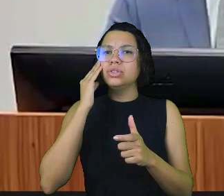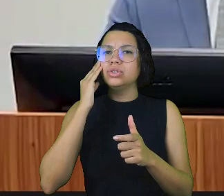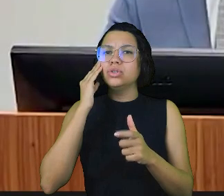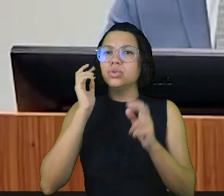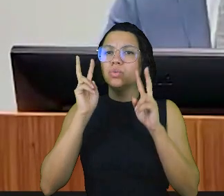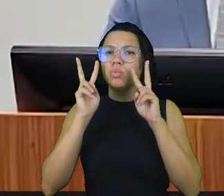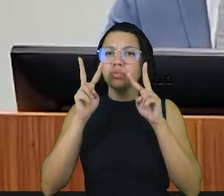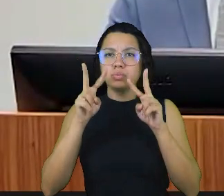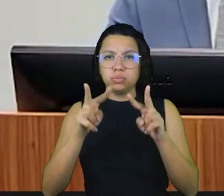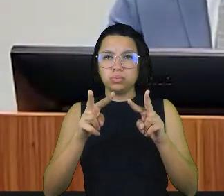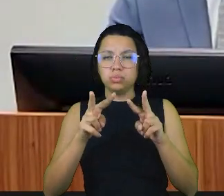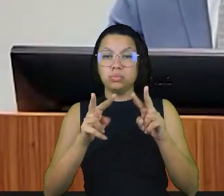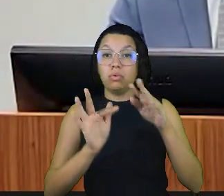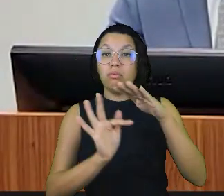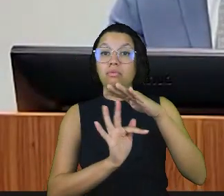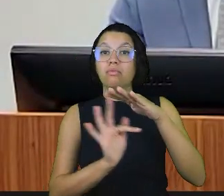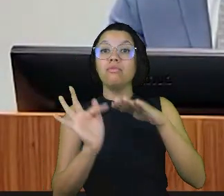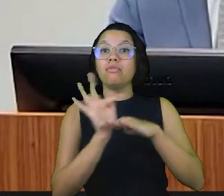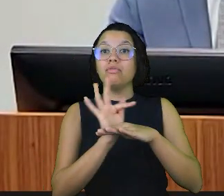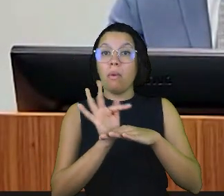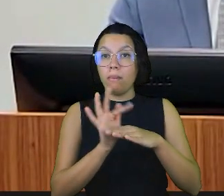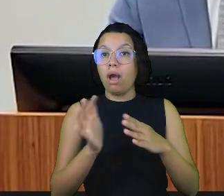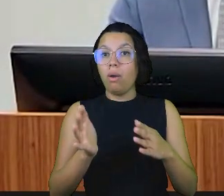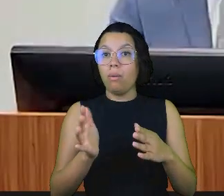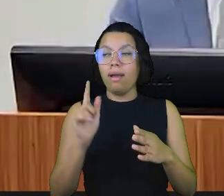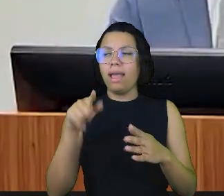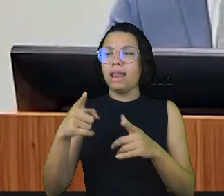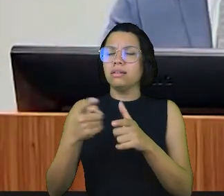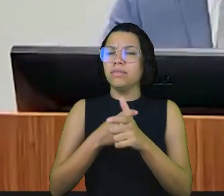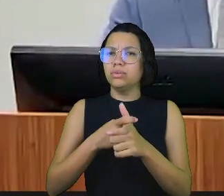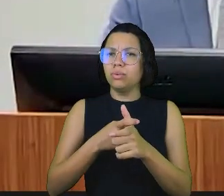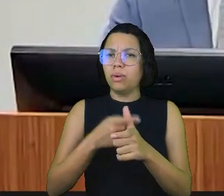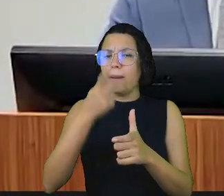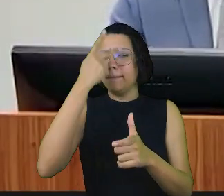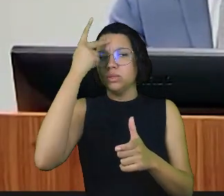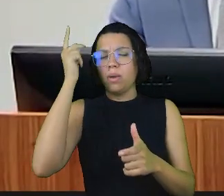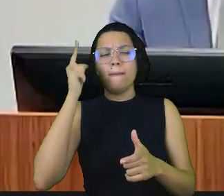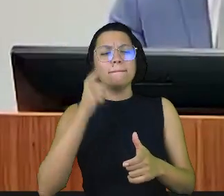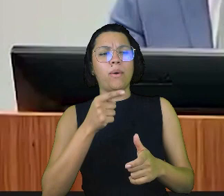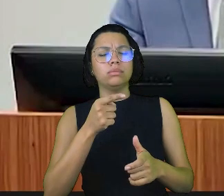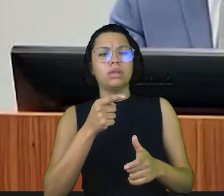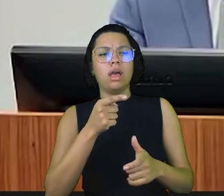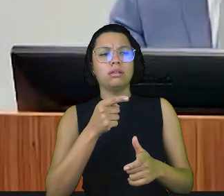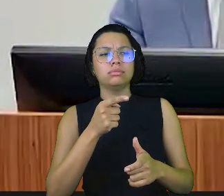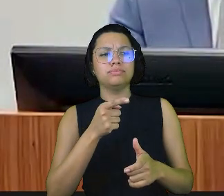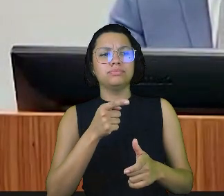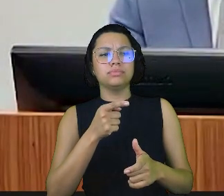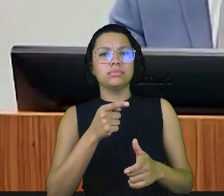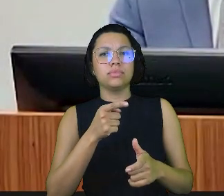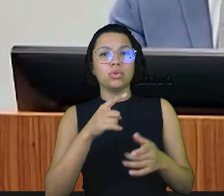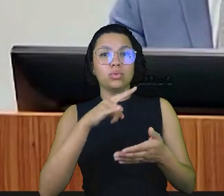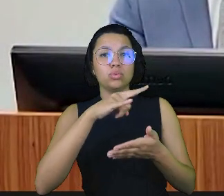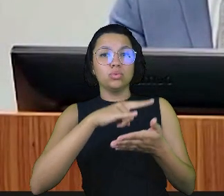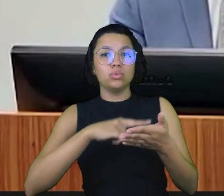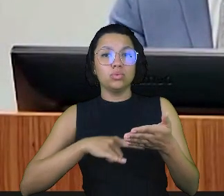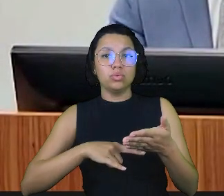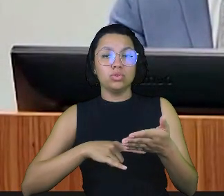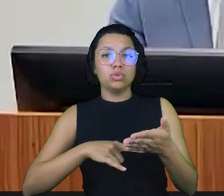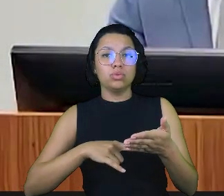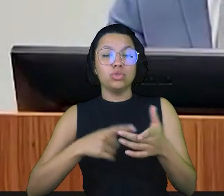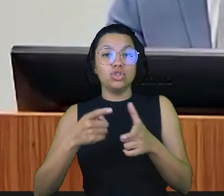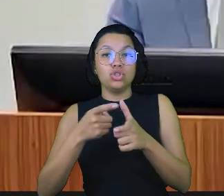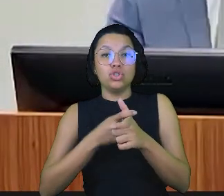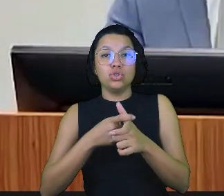na sua perspectiva formal. Devedor é o sujeito que vem apontado como tal na certidão de dívida